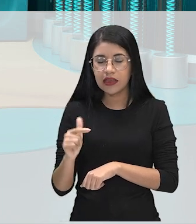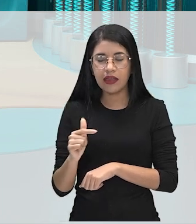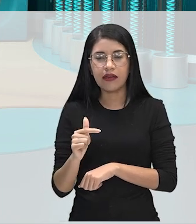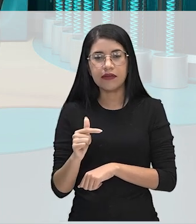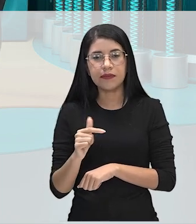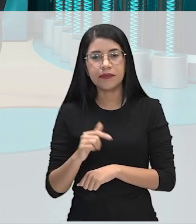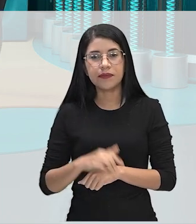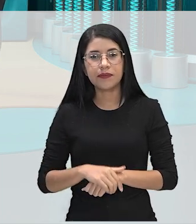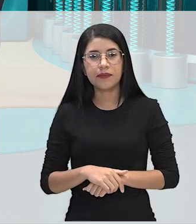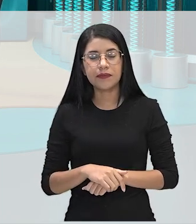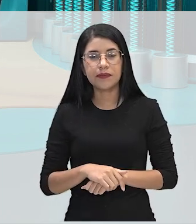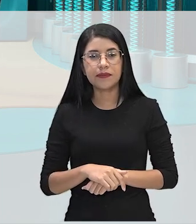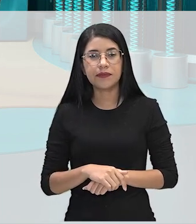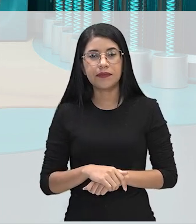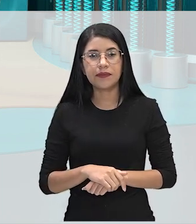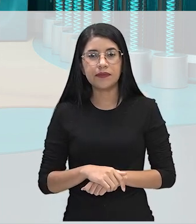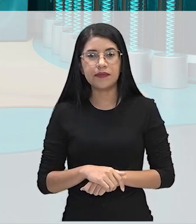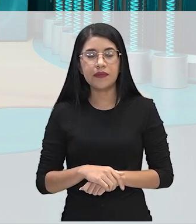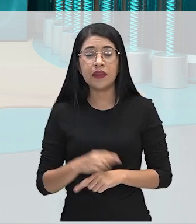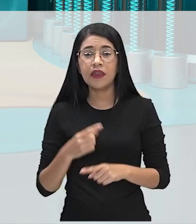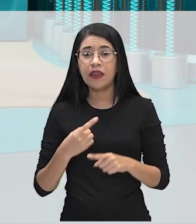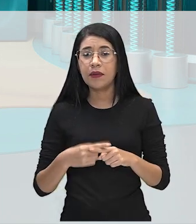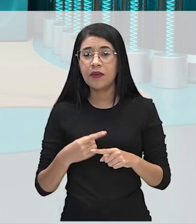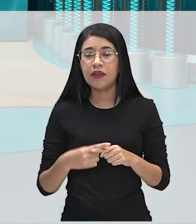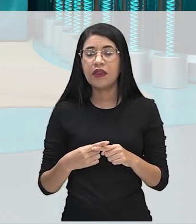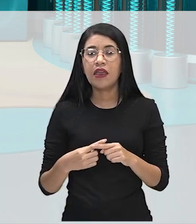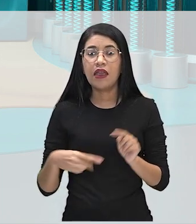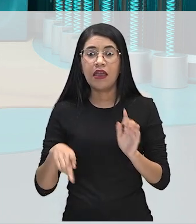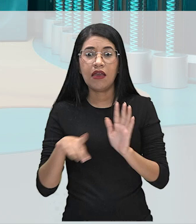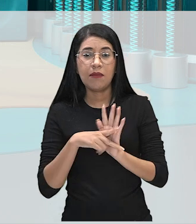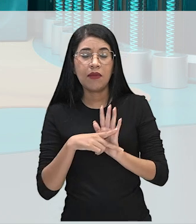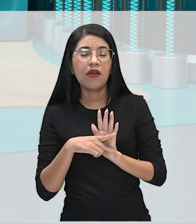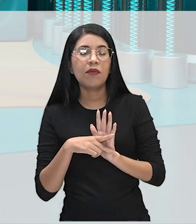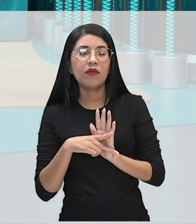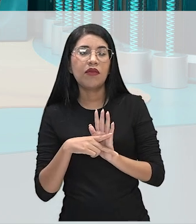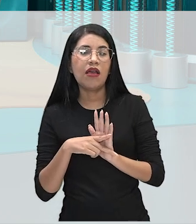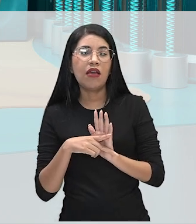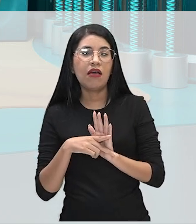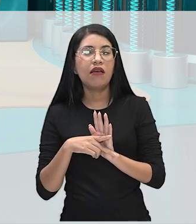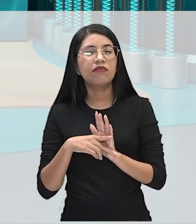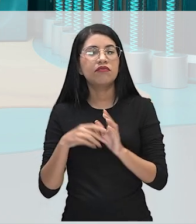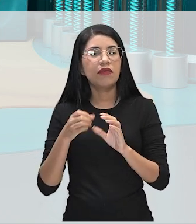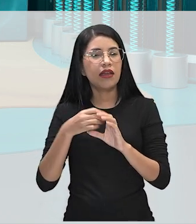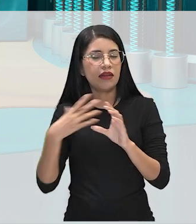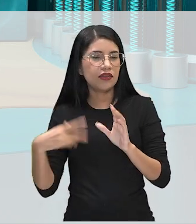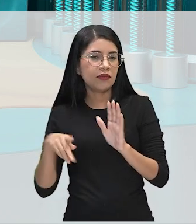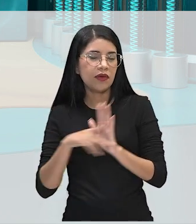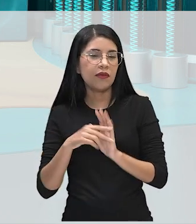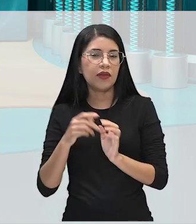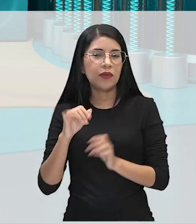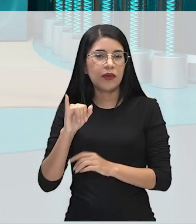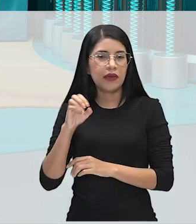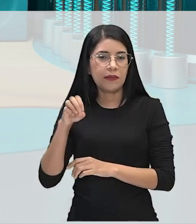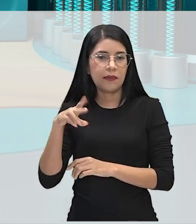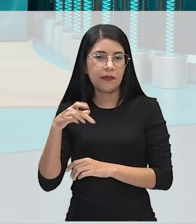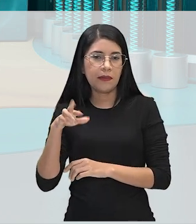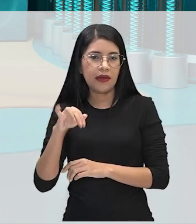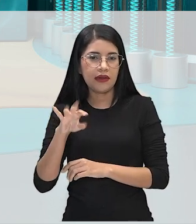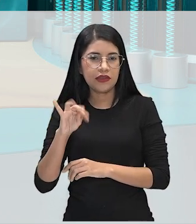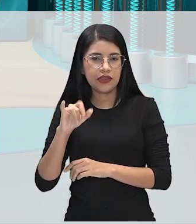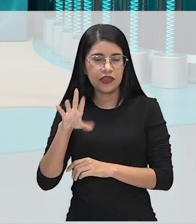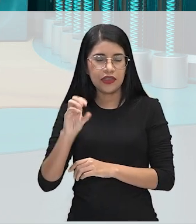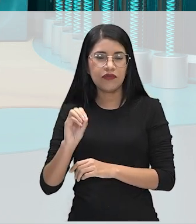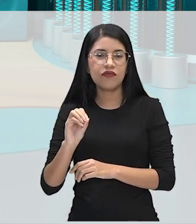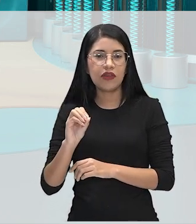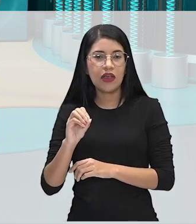minha oração, tá bom? Porque é típico do imperativo essa questão de começar com verbos,